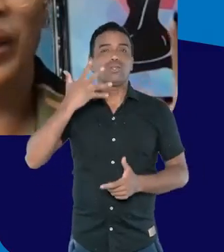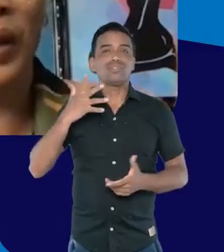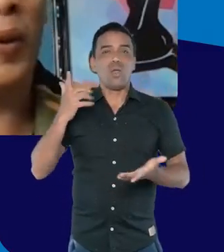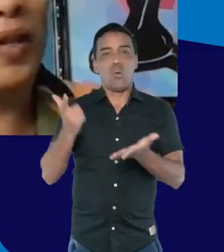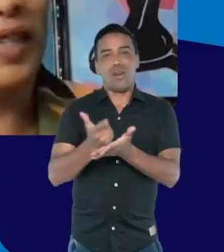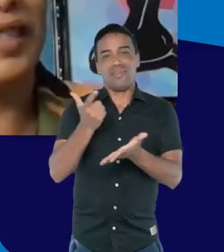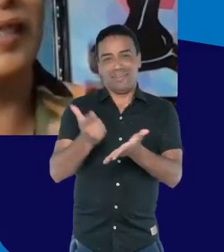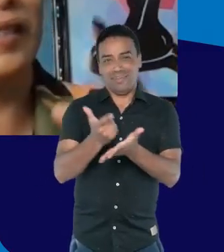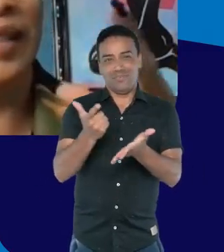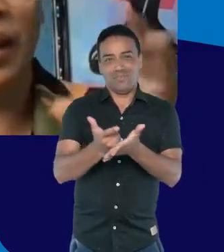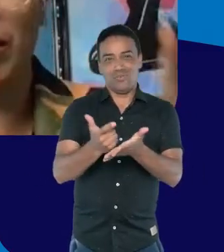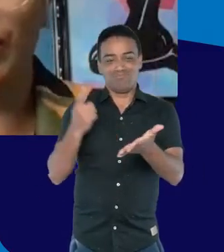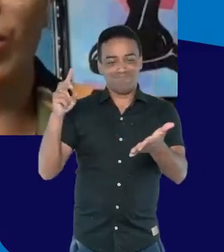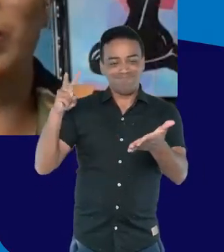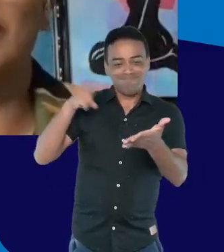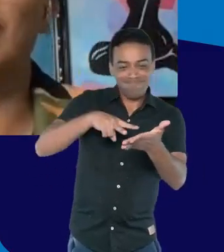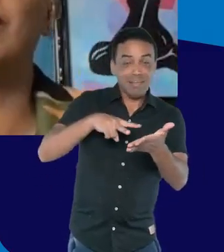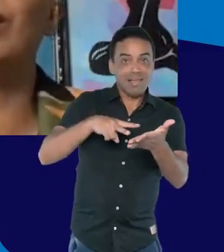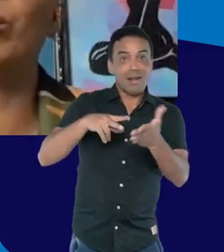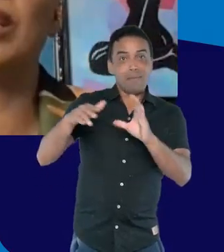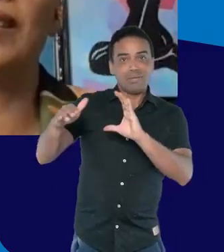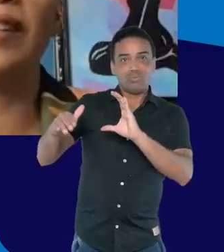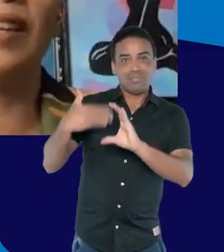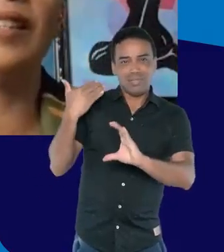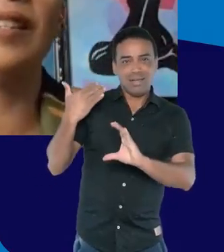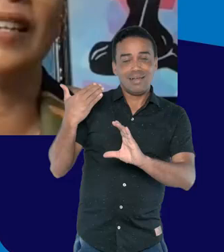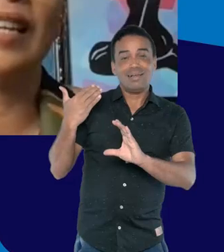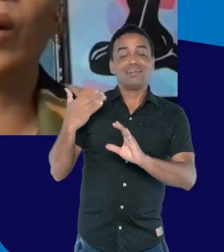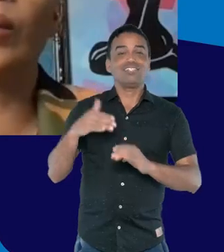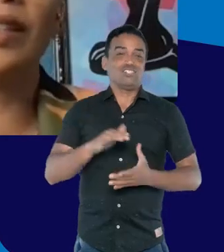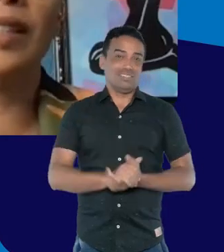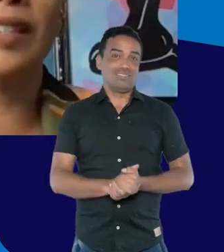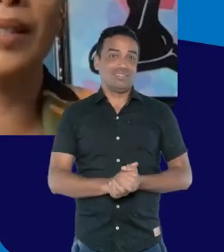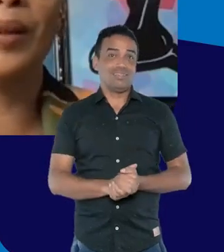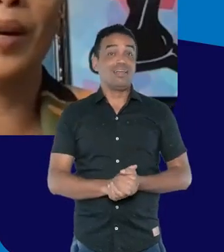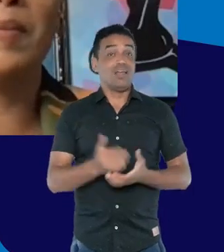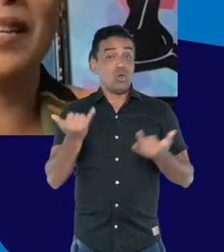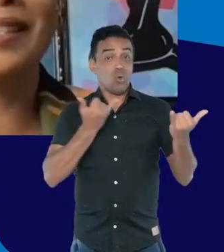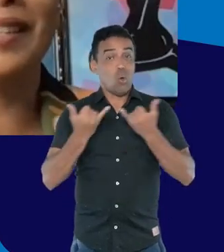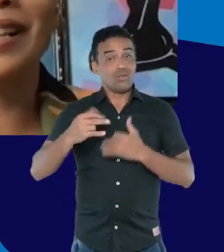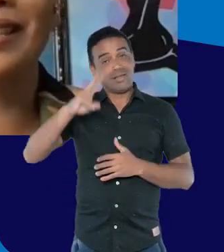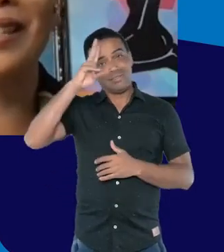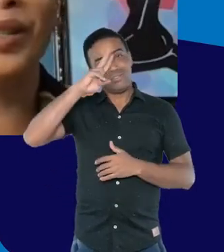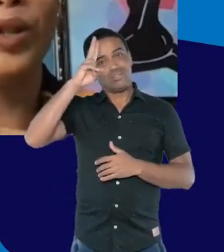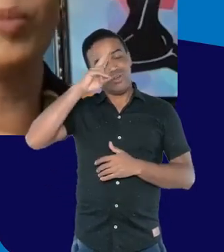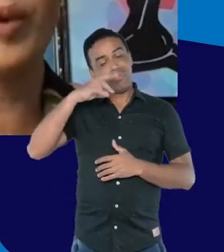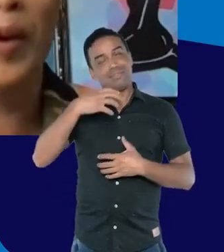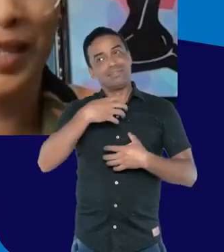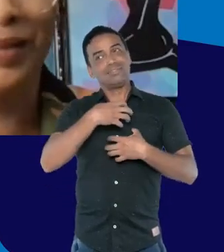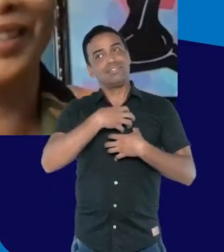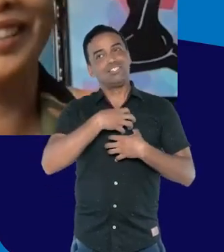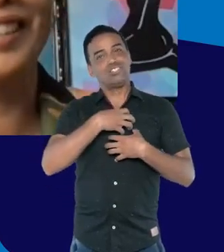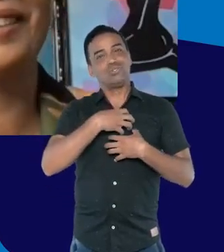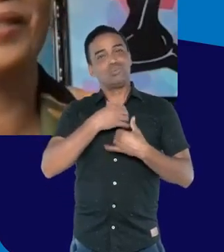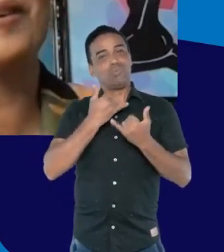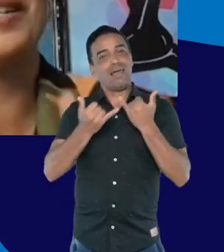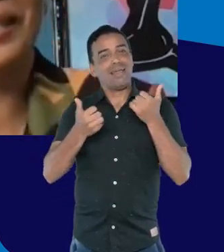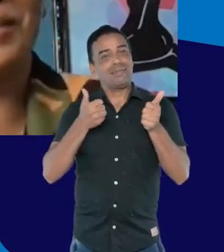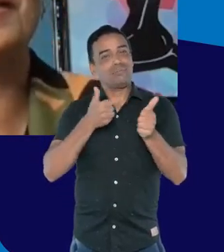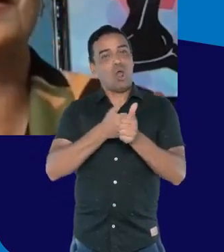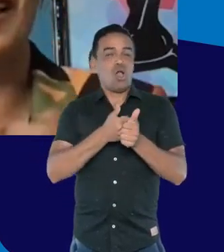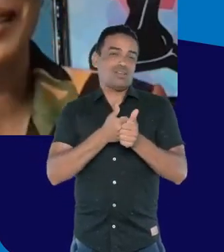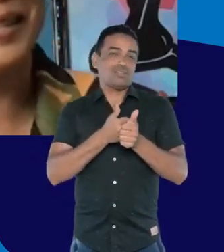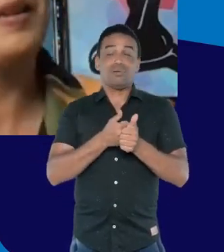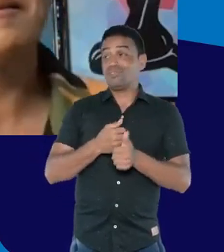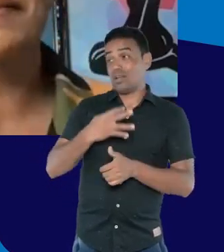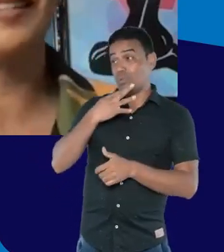ela chegou, né, mandou uma mensagem em uma das redes, contando essa história, mas já se sentindo próxima. E ela falou: olha,